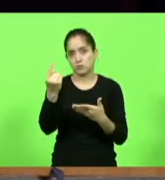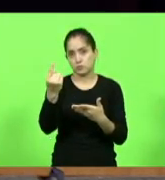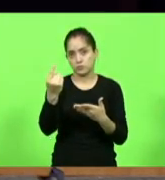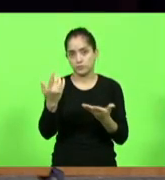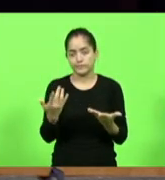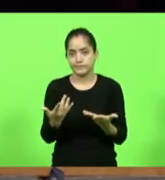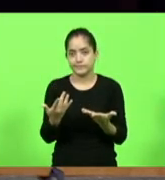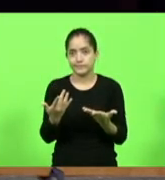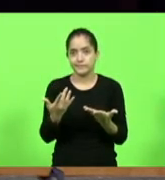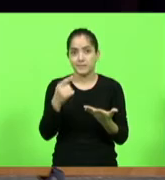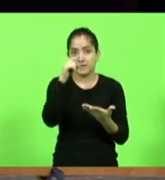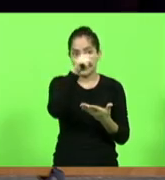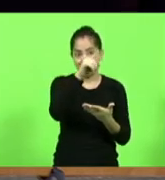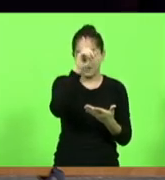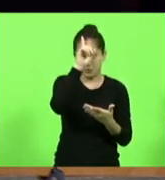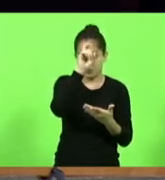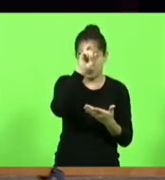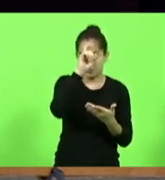no hospital mais C.